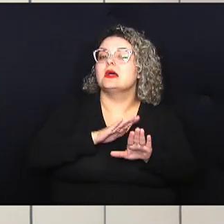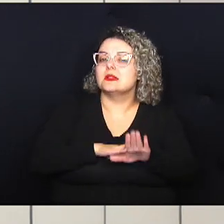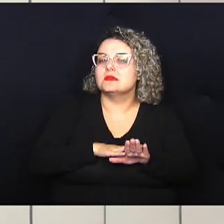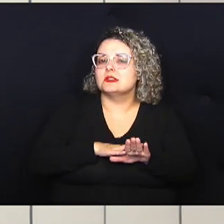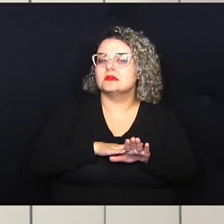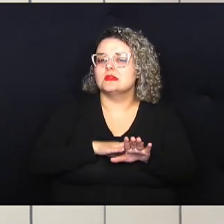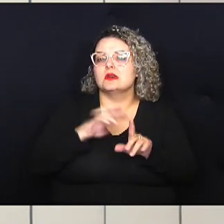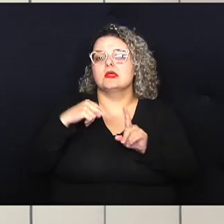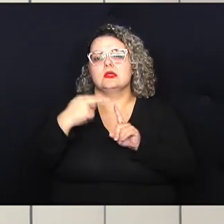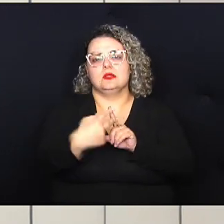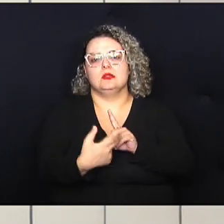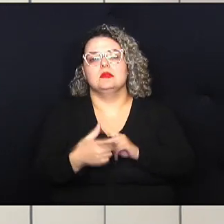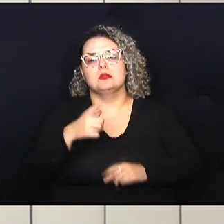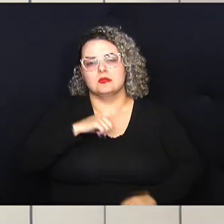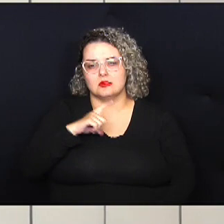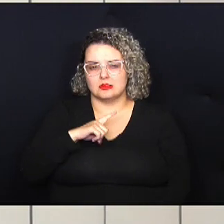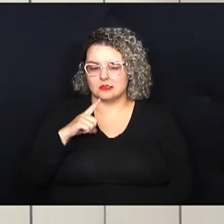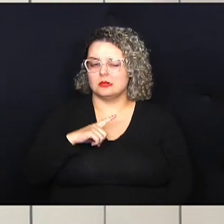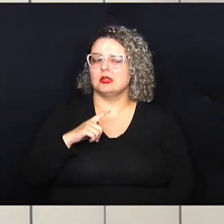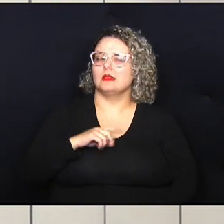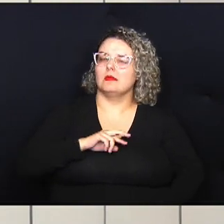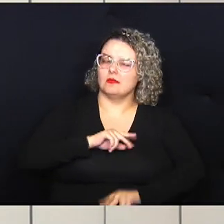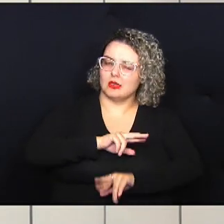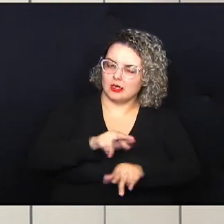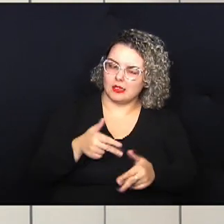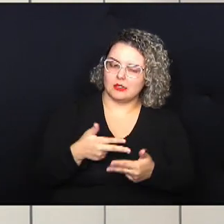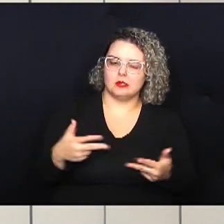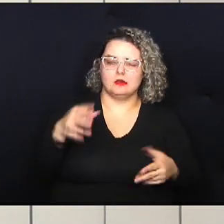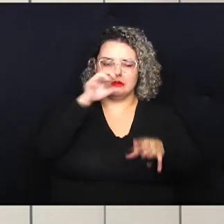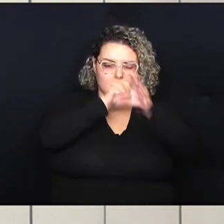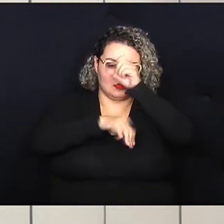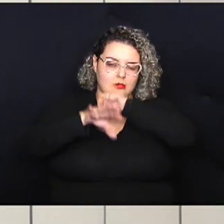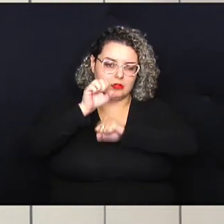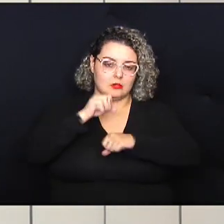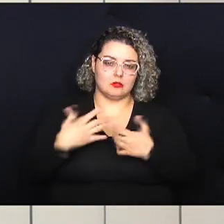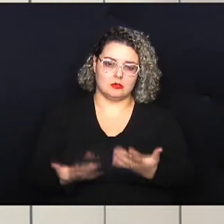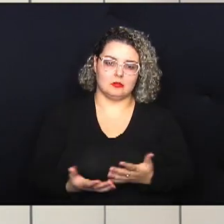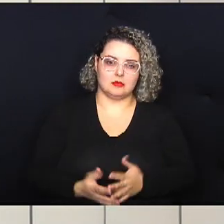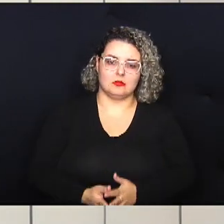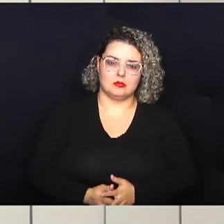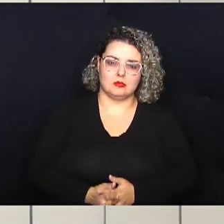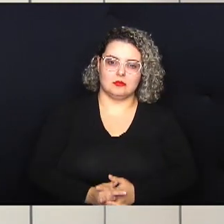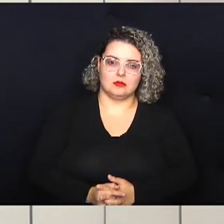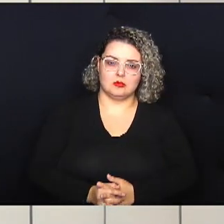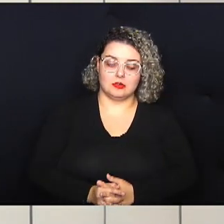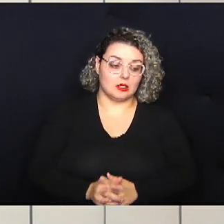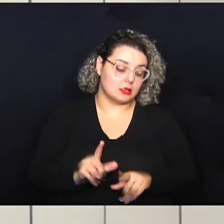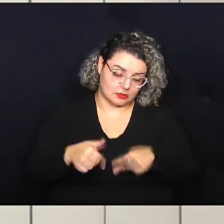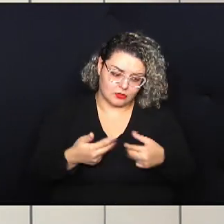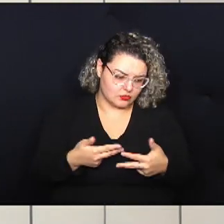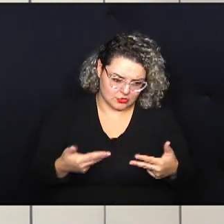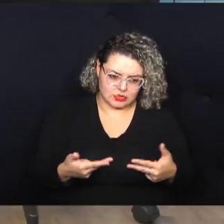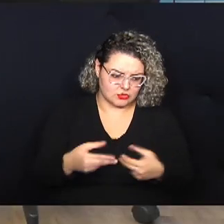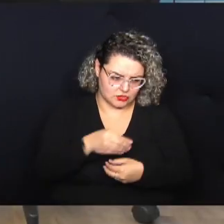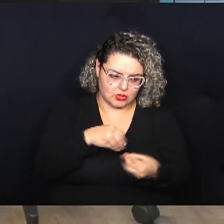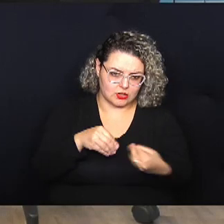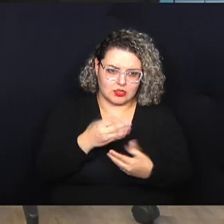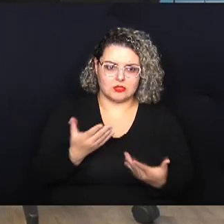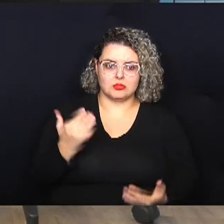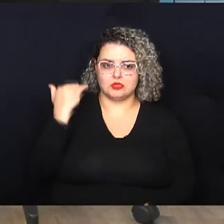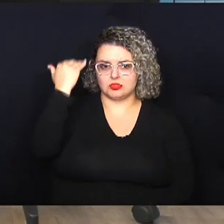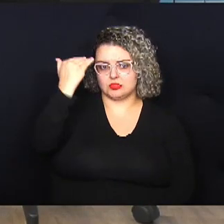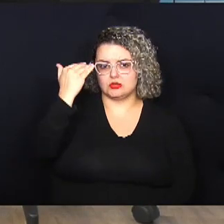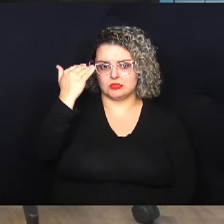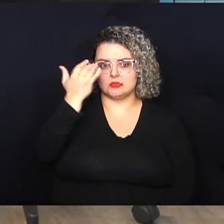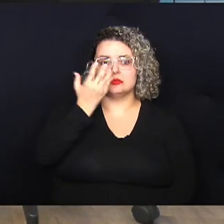ponto de vista, ainda resta muito para a gente aprender, entre outras coisas aí, além de adultos, para